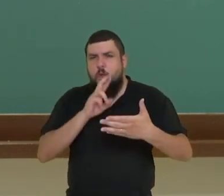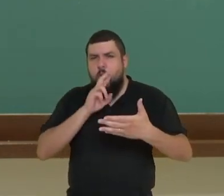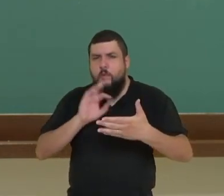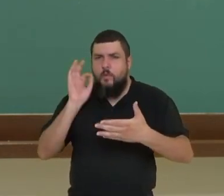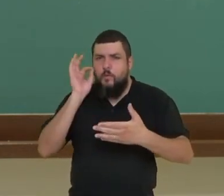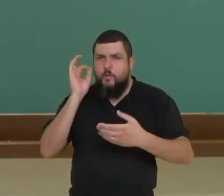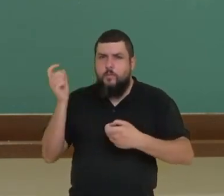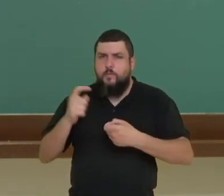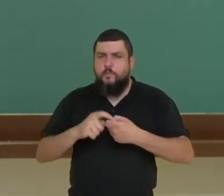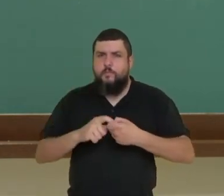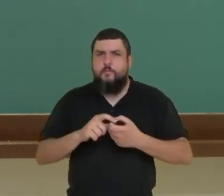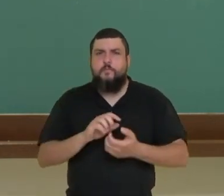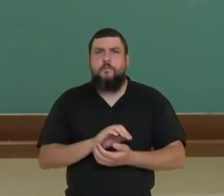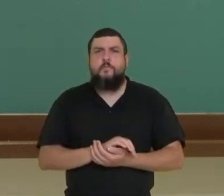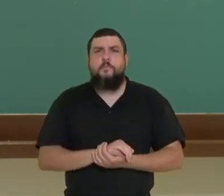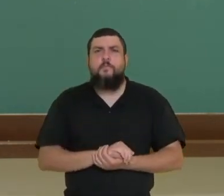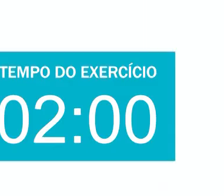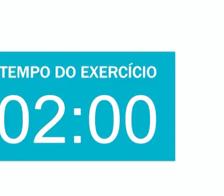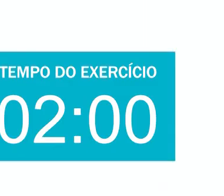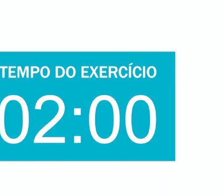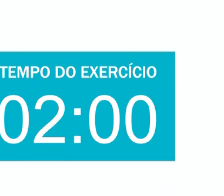retornamos na sequência.